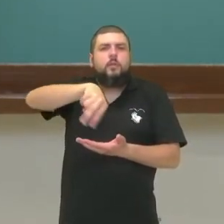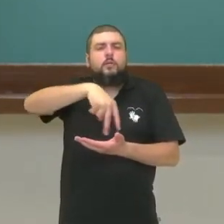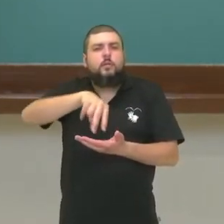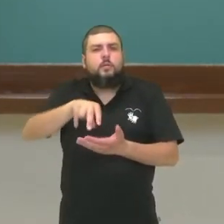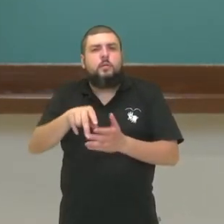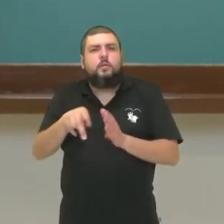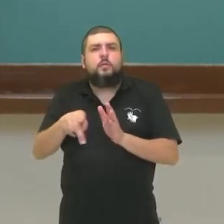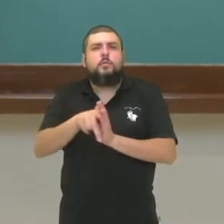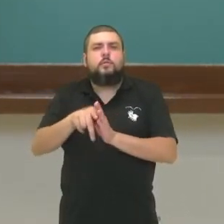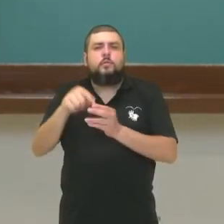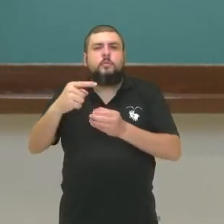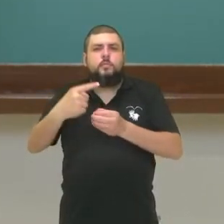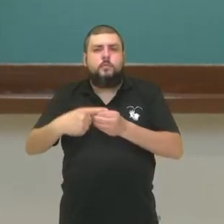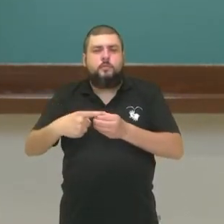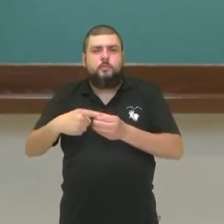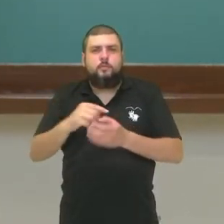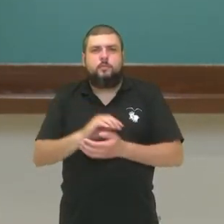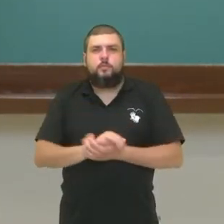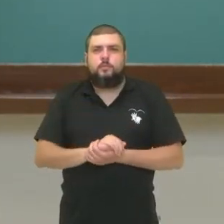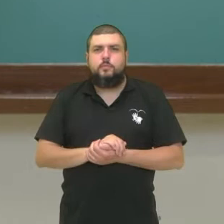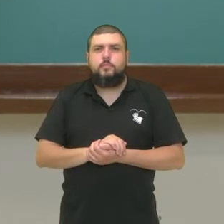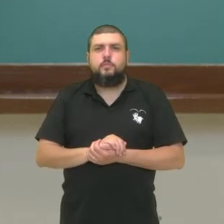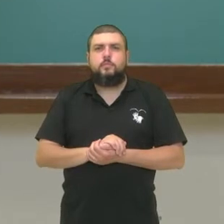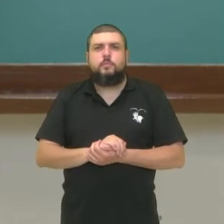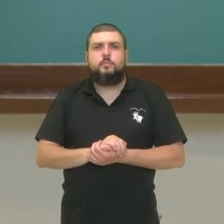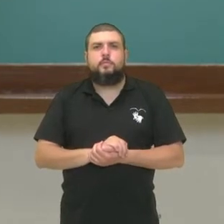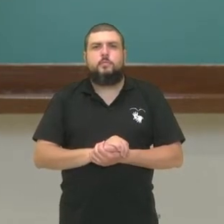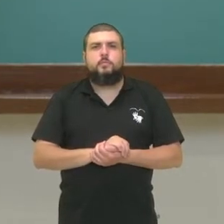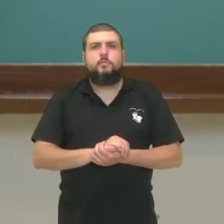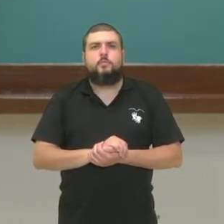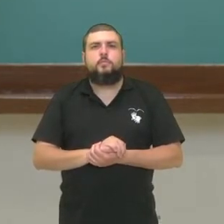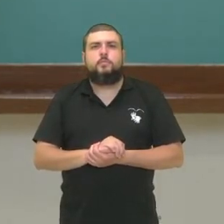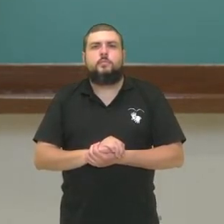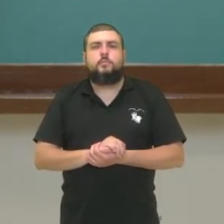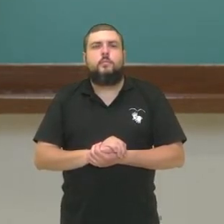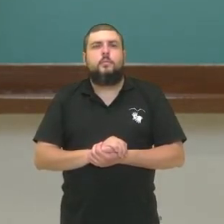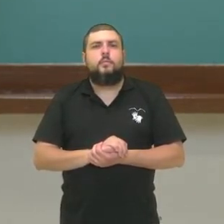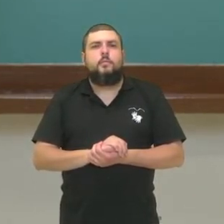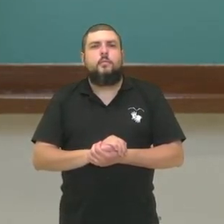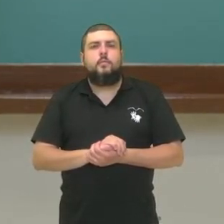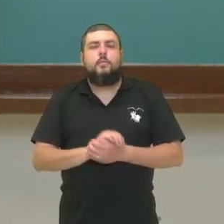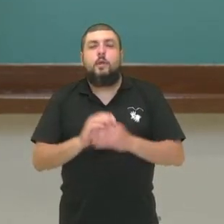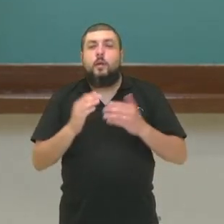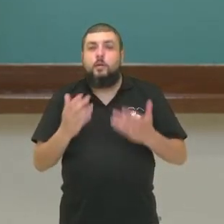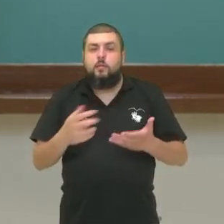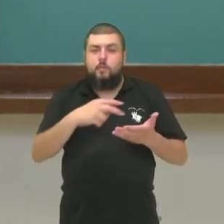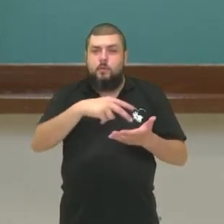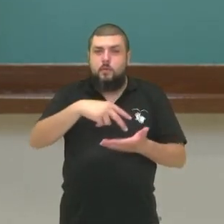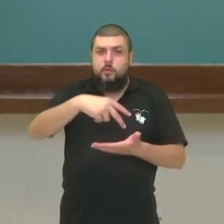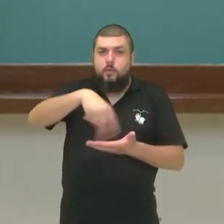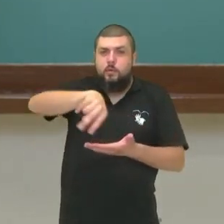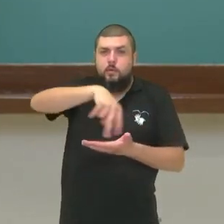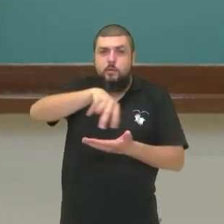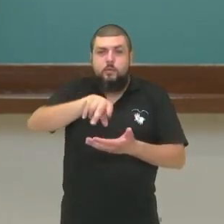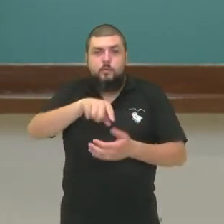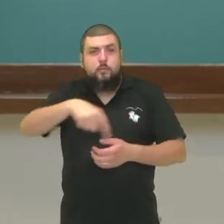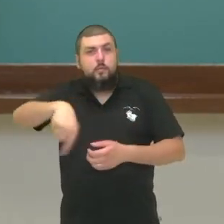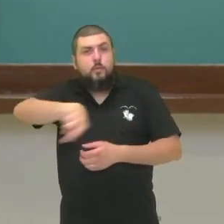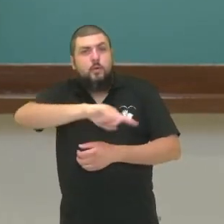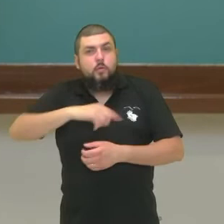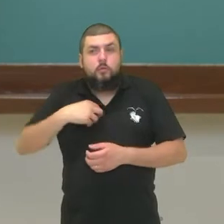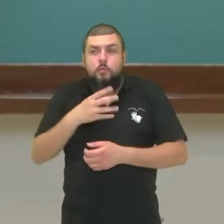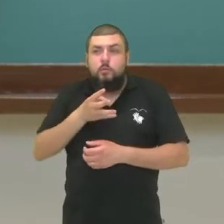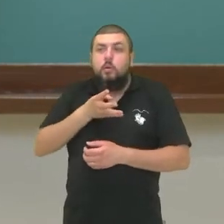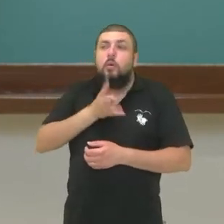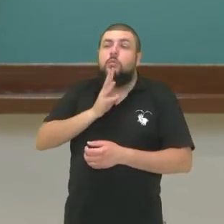danças urbanas. Já vamos entender um pouquinho como é esse conceito aí, ok? Então, as danças urbanas que nós conhecemos hoje, dentro